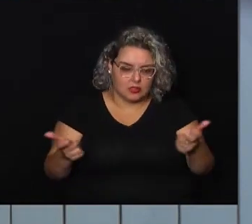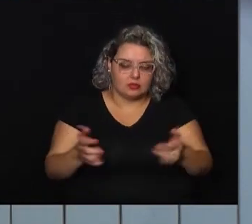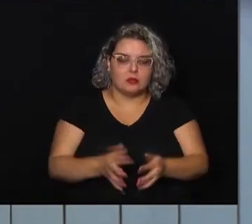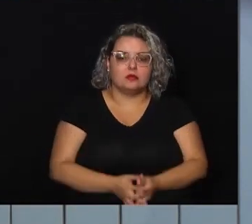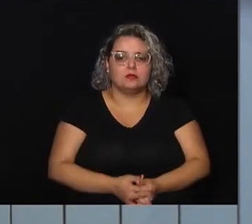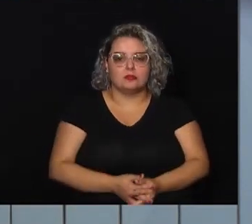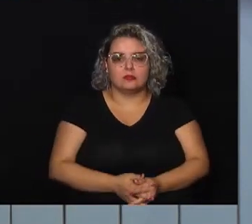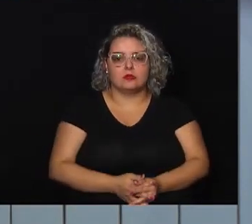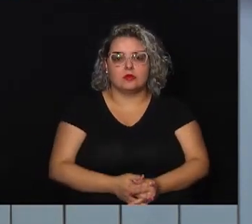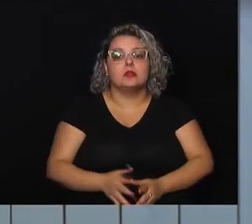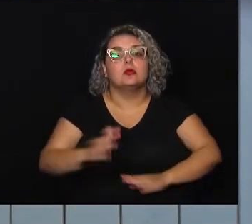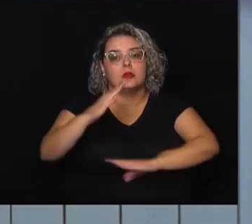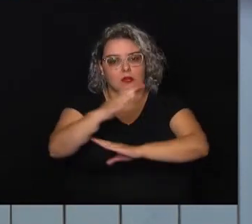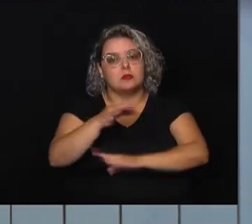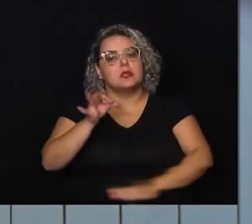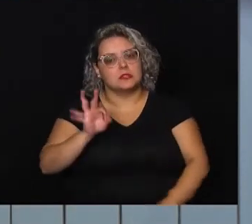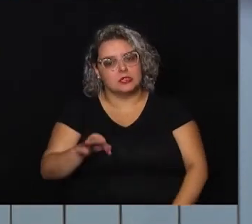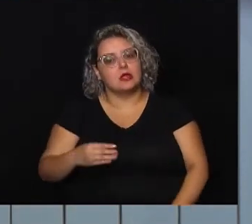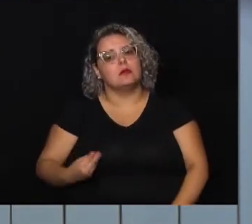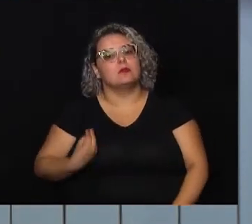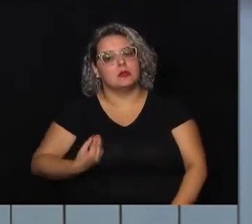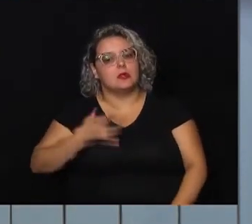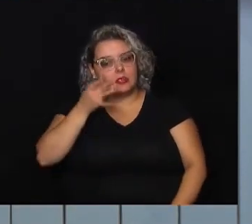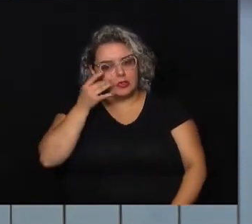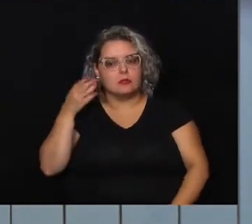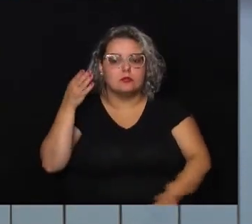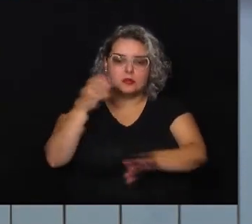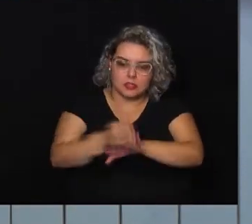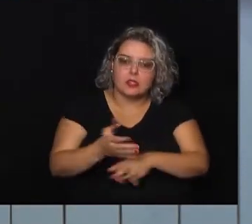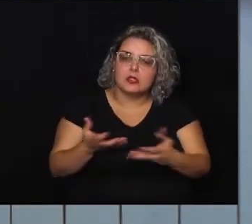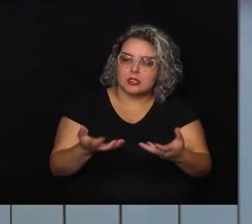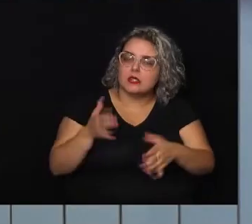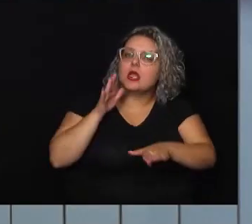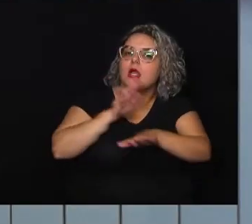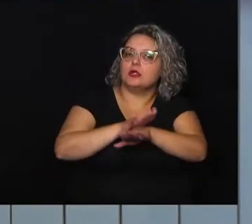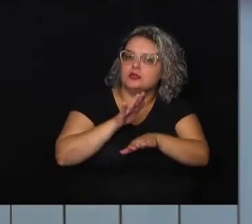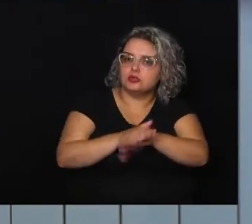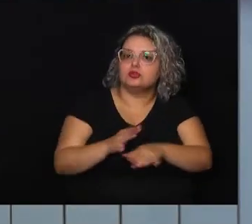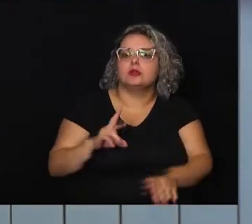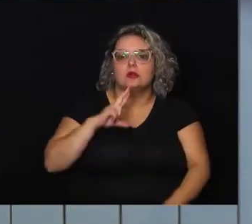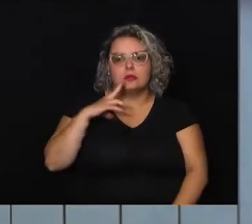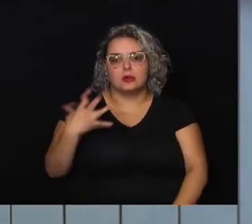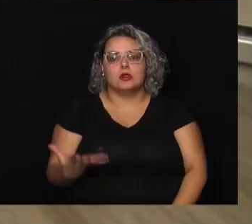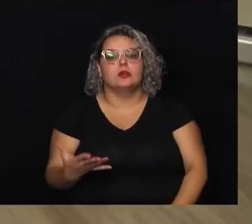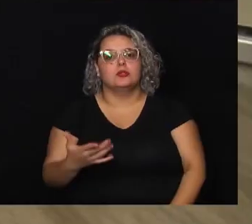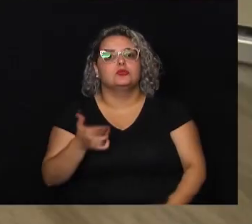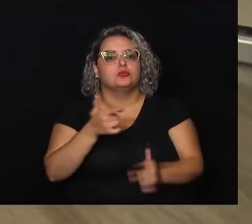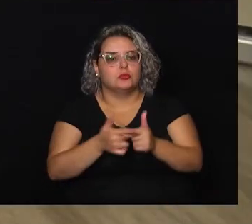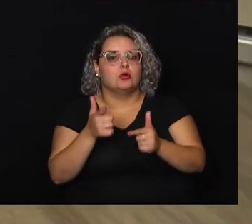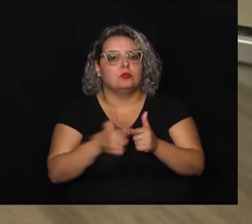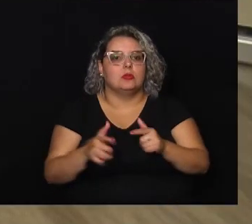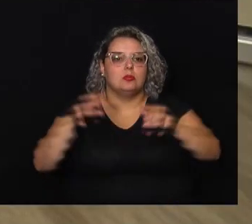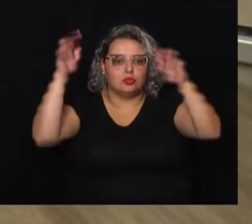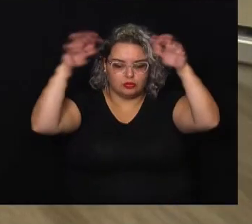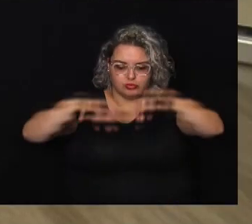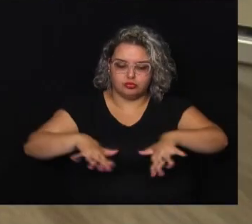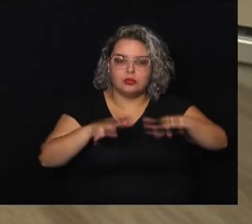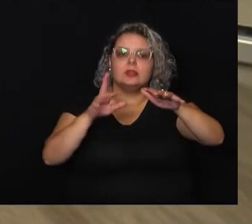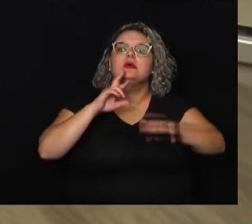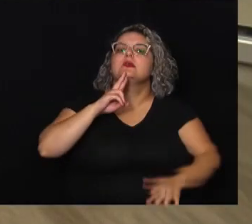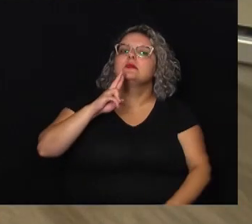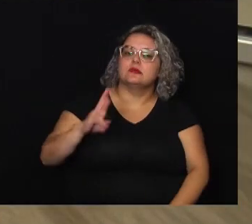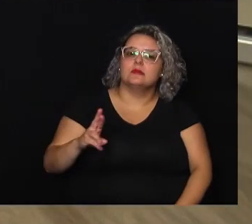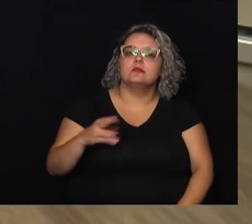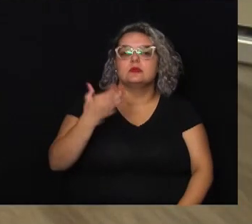Então a Câmara certamente está presente, participando e quer contribuir com a solução também do problema das enchentes. Tá aí a resposta, então,